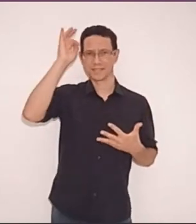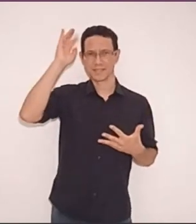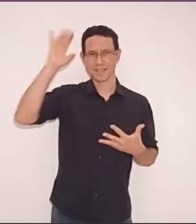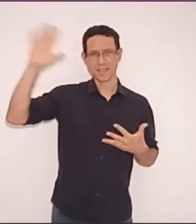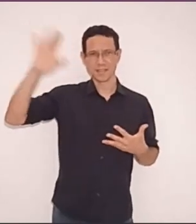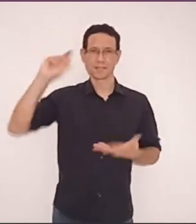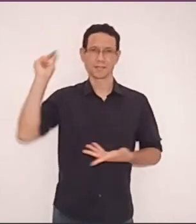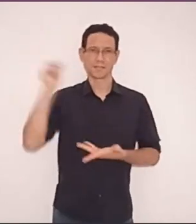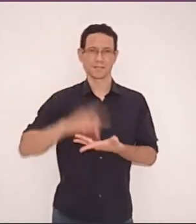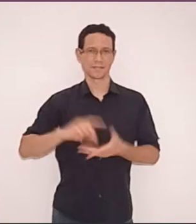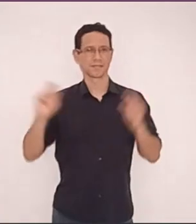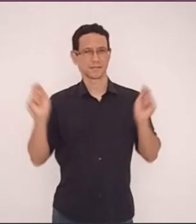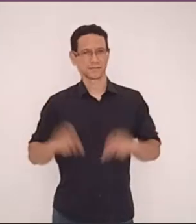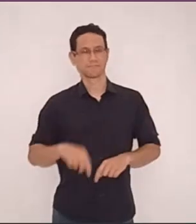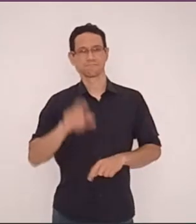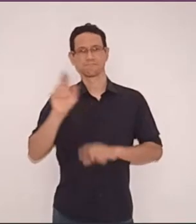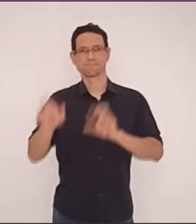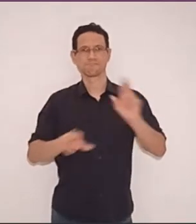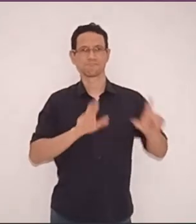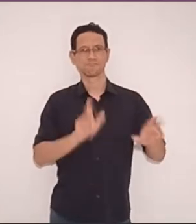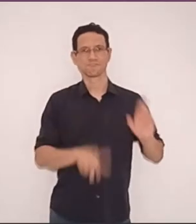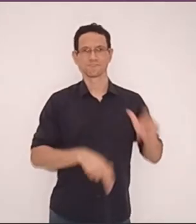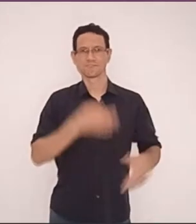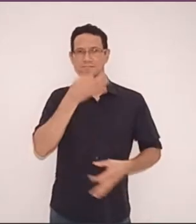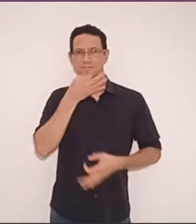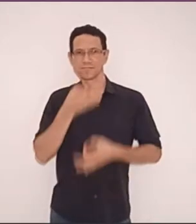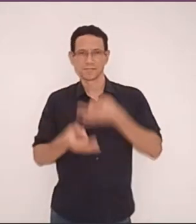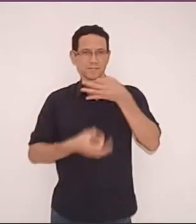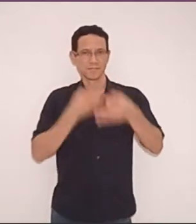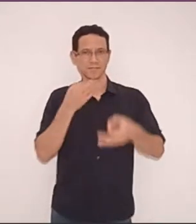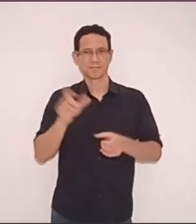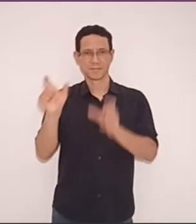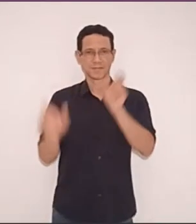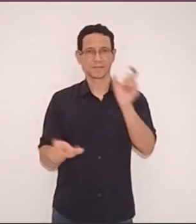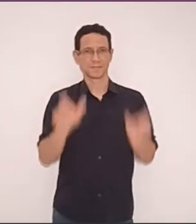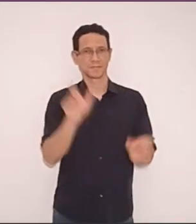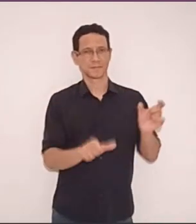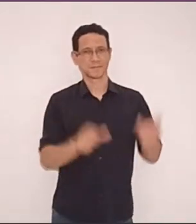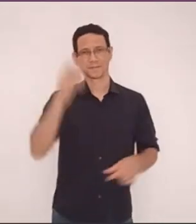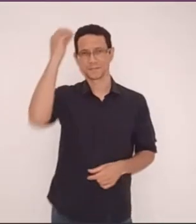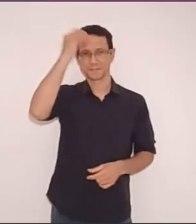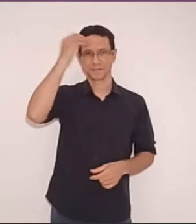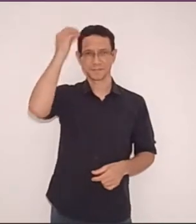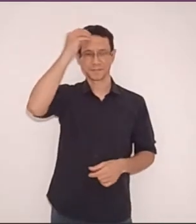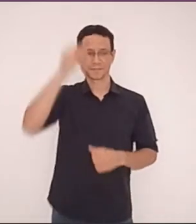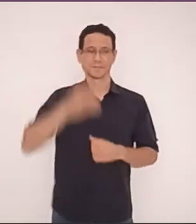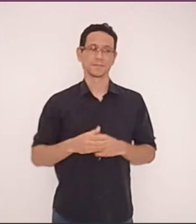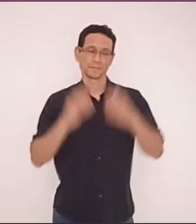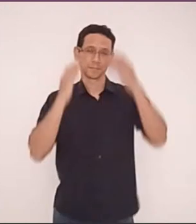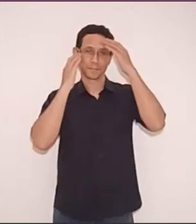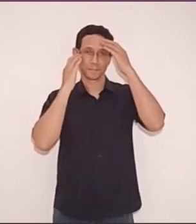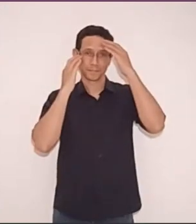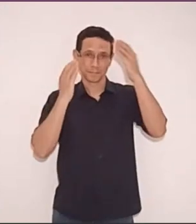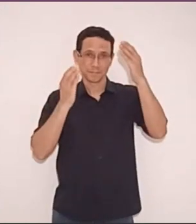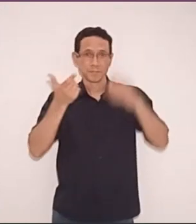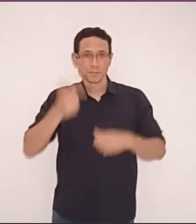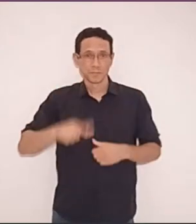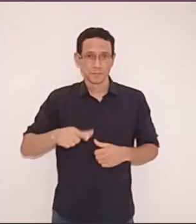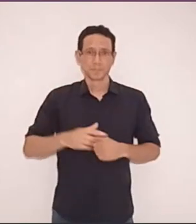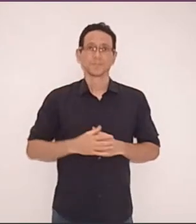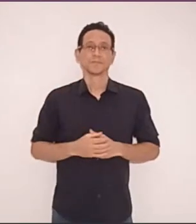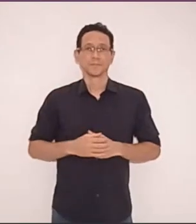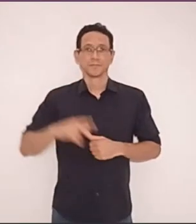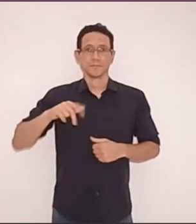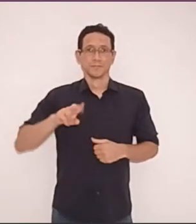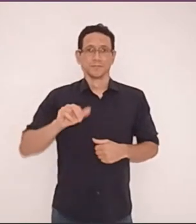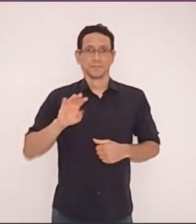muito a verdade vindo de diferentes diferentes corpos diferentes trajetórias quero que agradecer mais uma vez